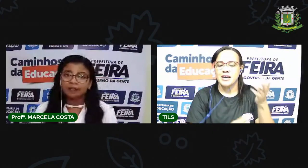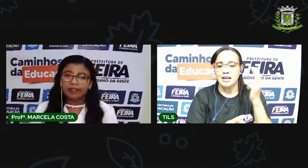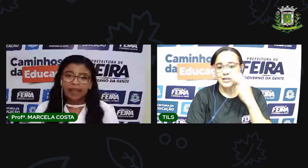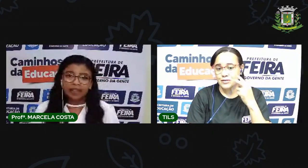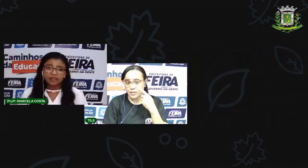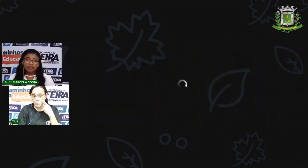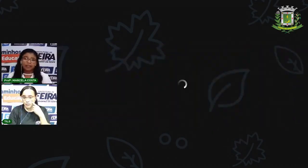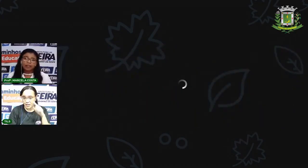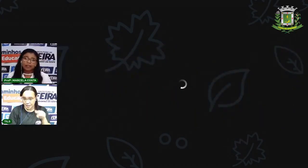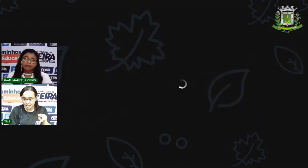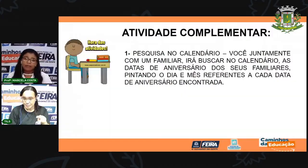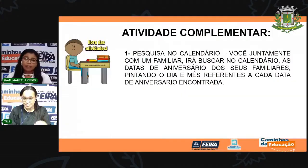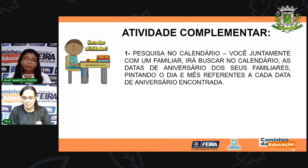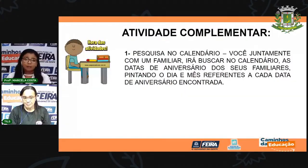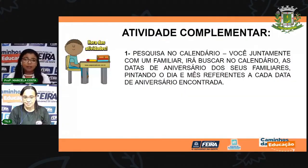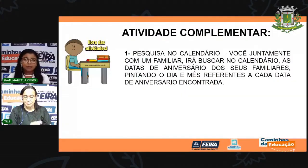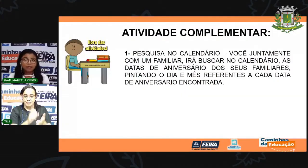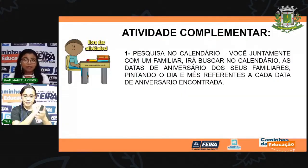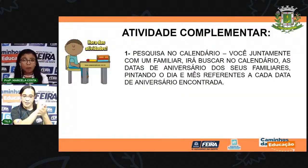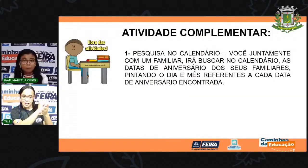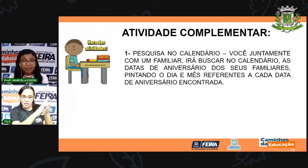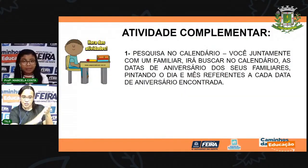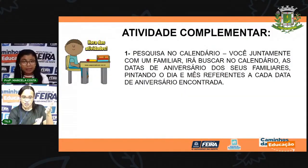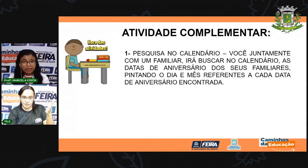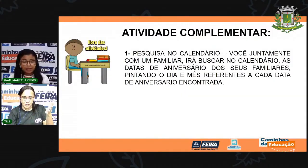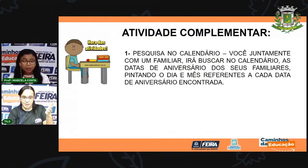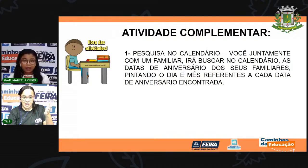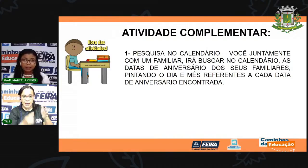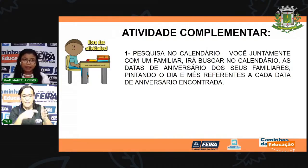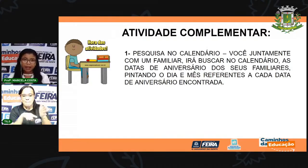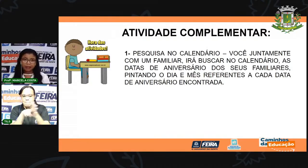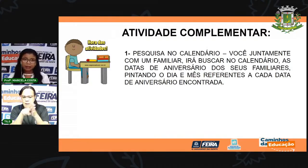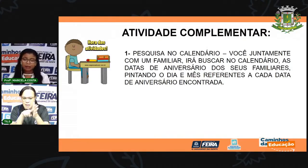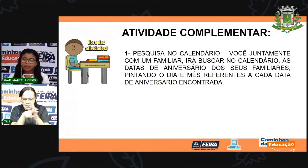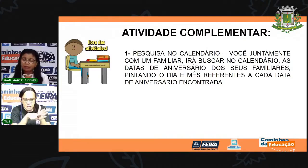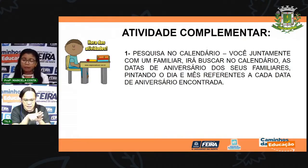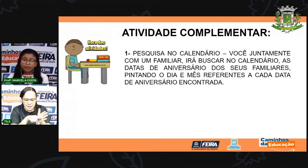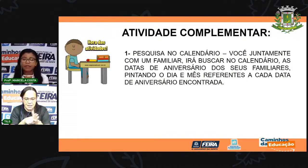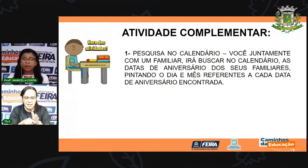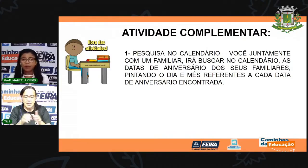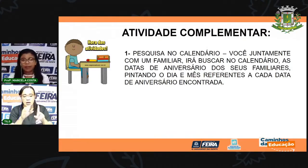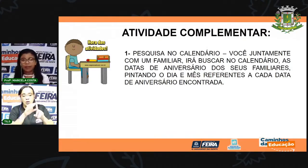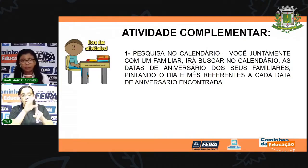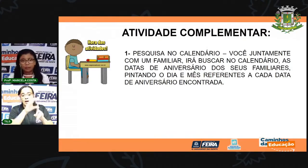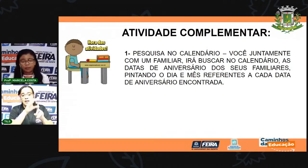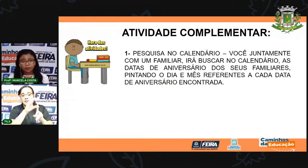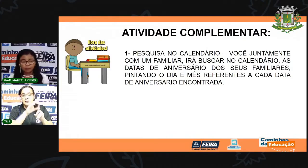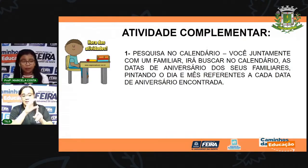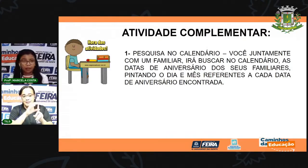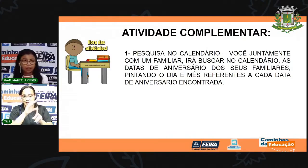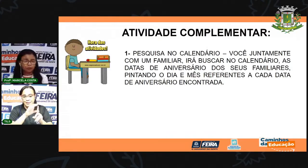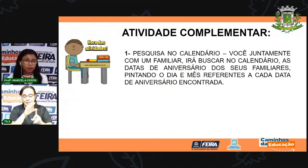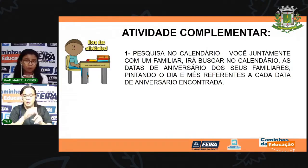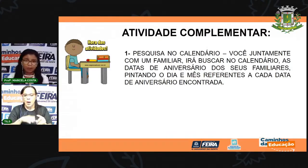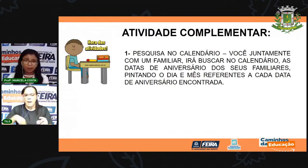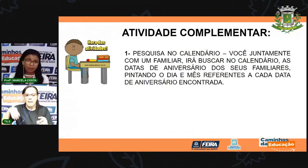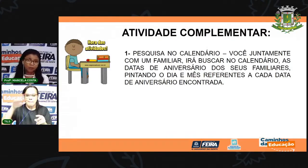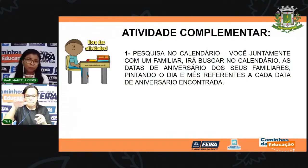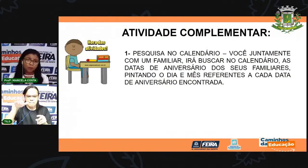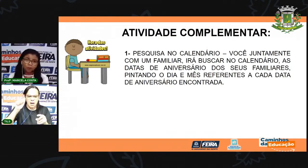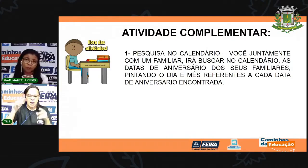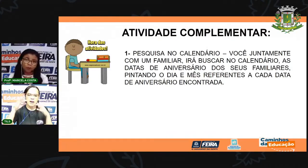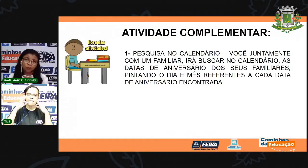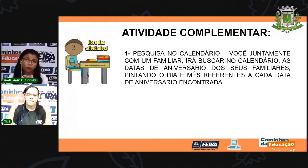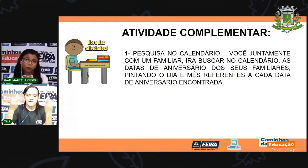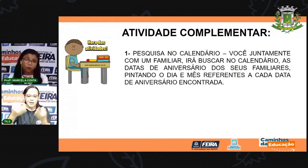Essa atividade Vai ser pra você fazer uma pesquisa no calendário Você vai pedir aí o calendário pra sua mãe Do seu pai